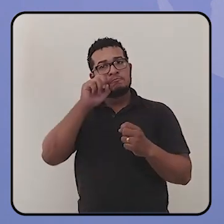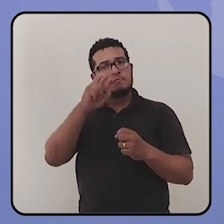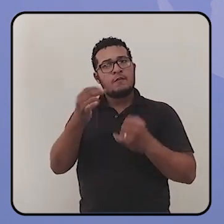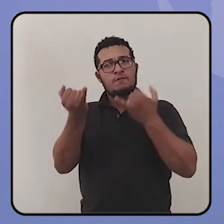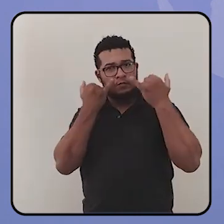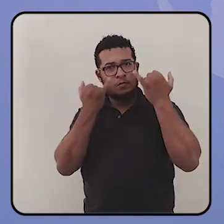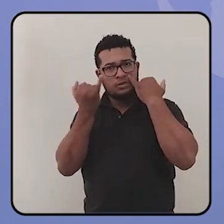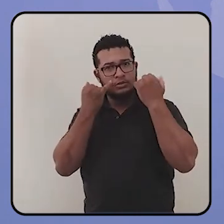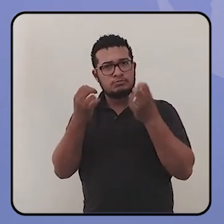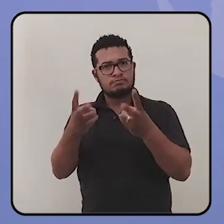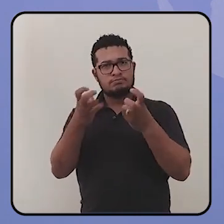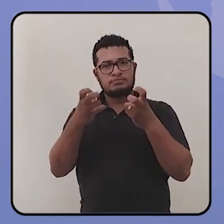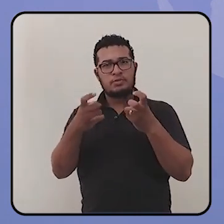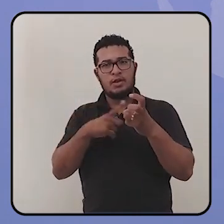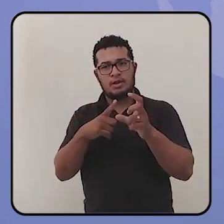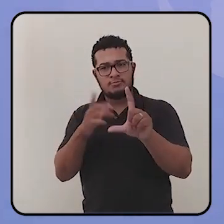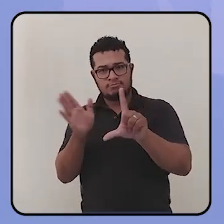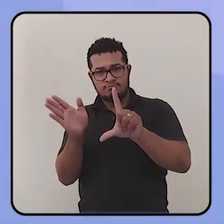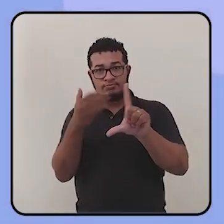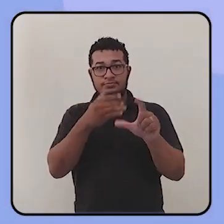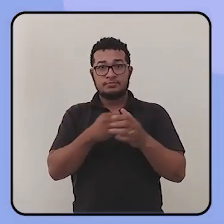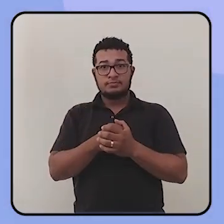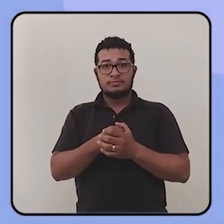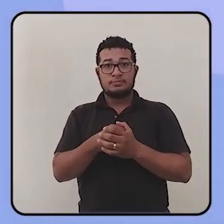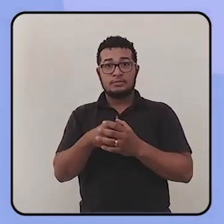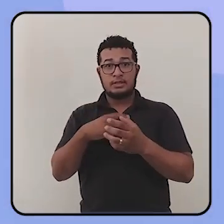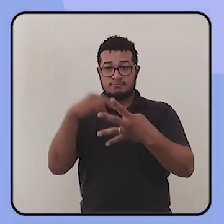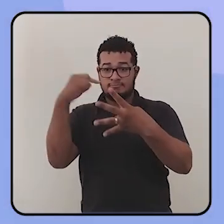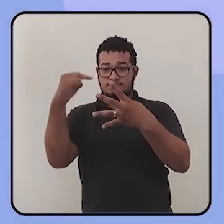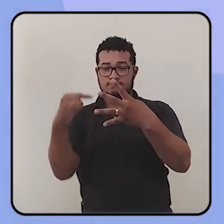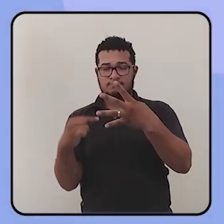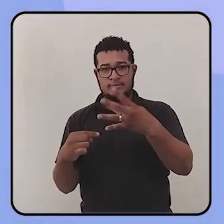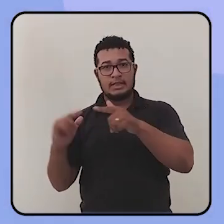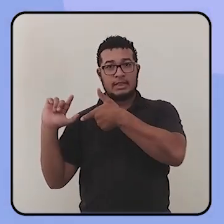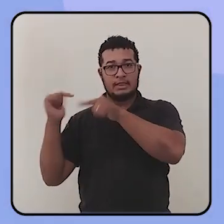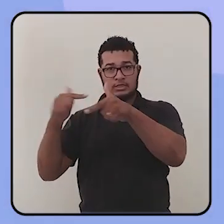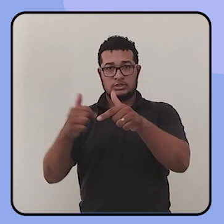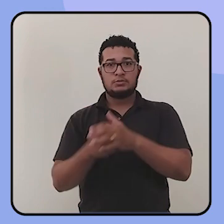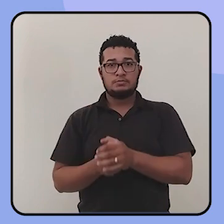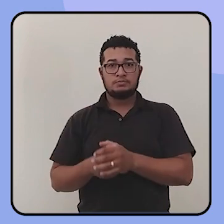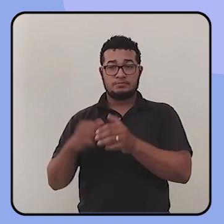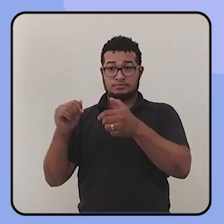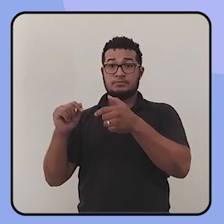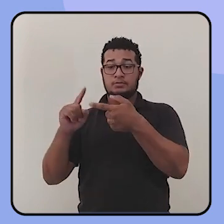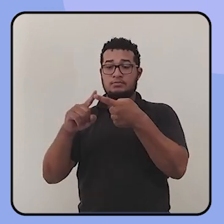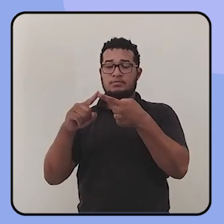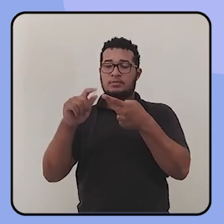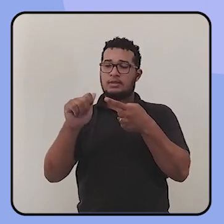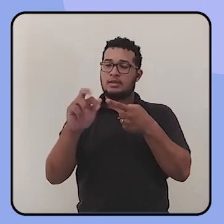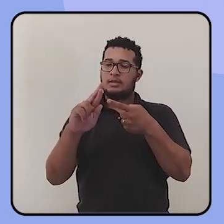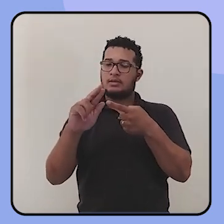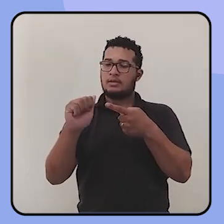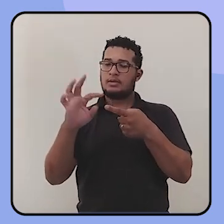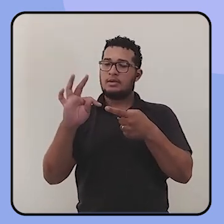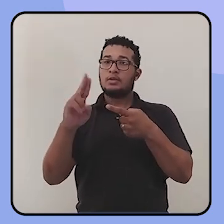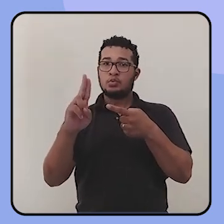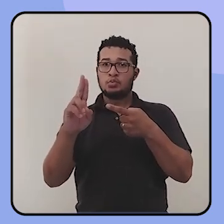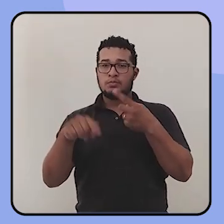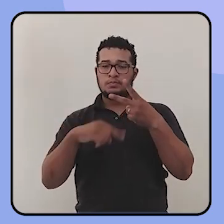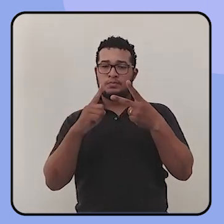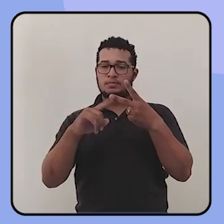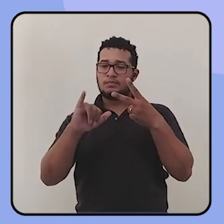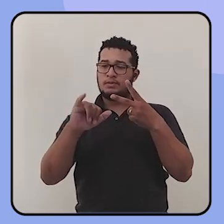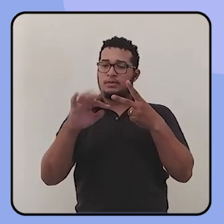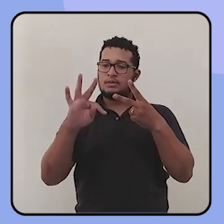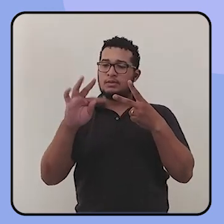essa informação do próximo slide, temos 4 tipos de tradições. Tradição Aratu, tradição